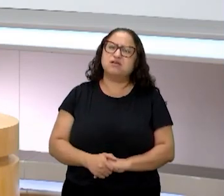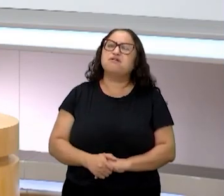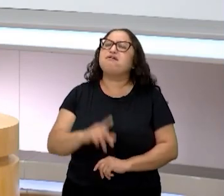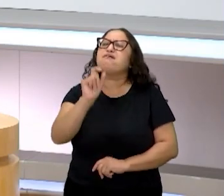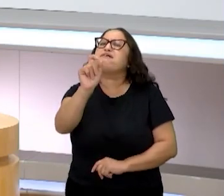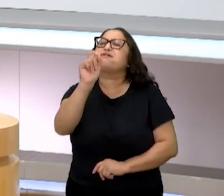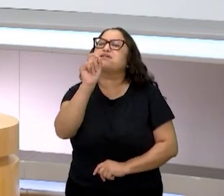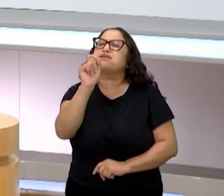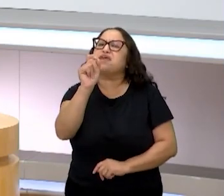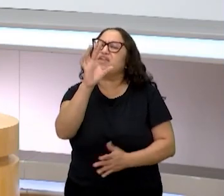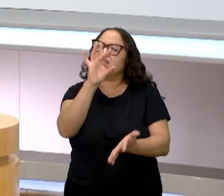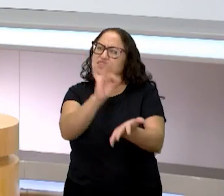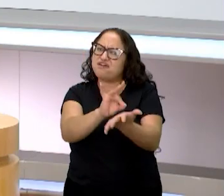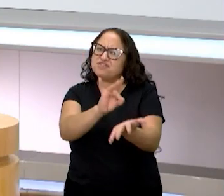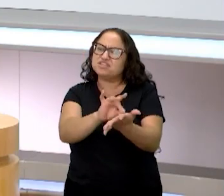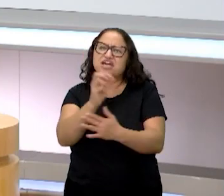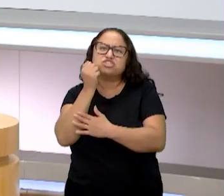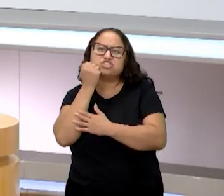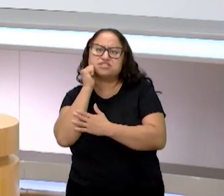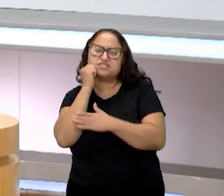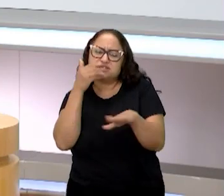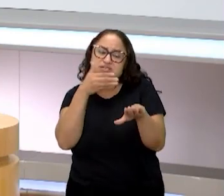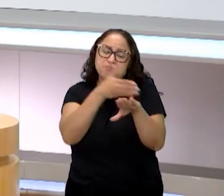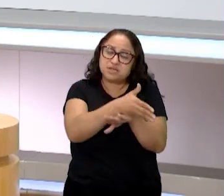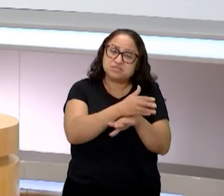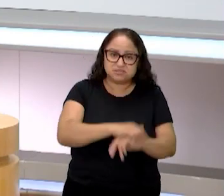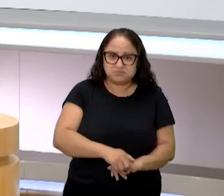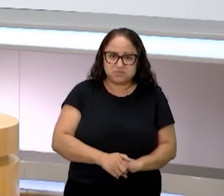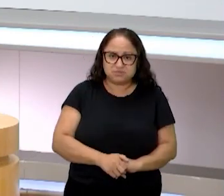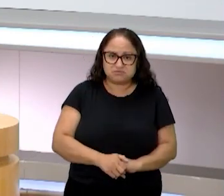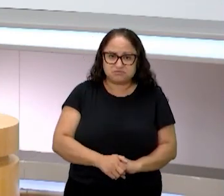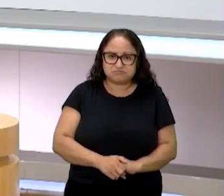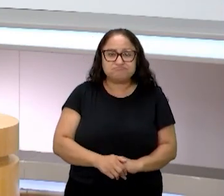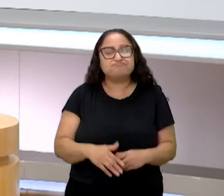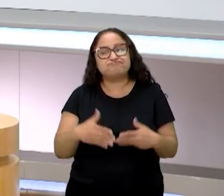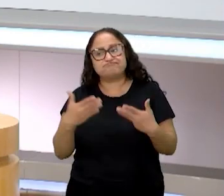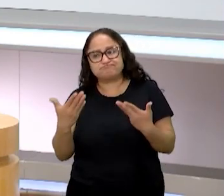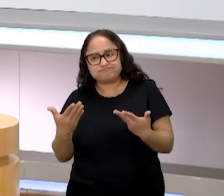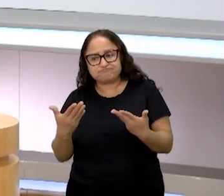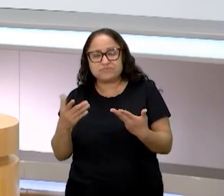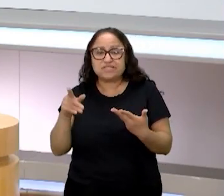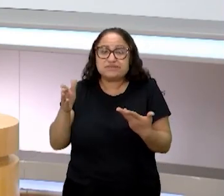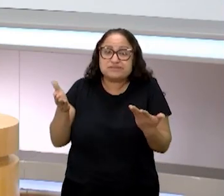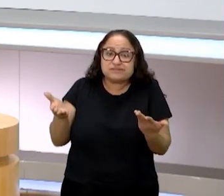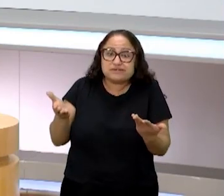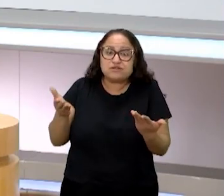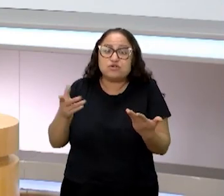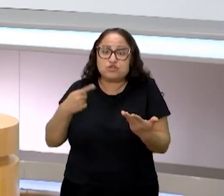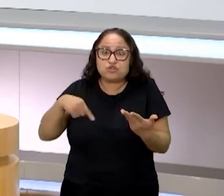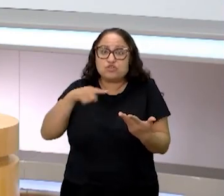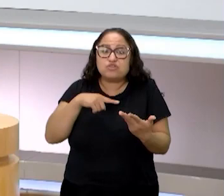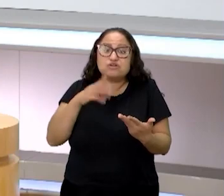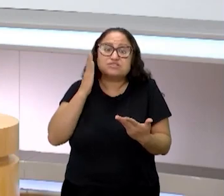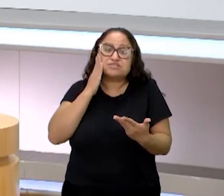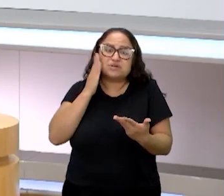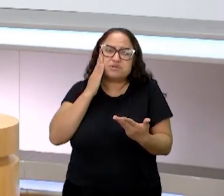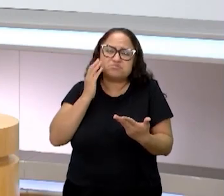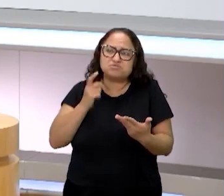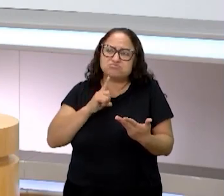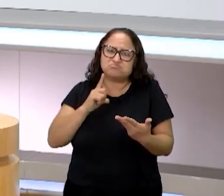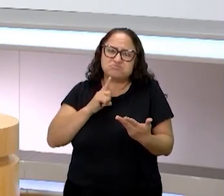realmente participam da ciência? Quais são aqueles que, né, que nesse caso, né, a gente tem aí uma